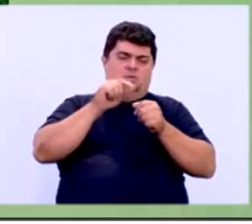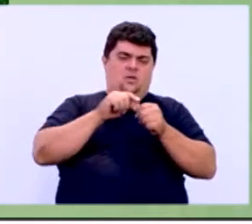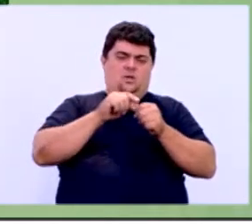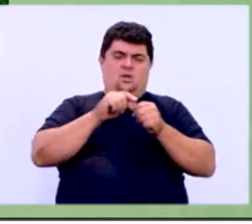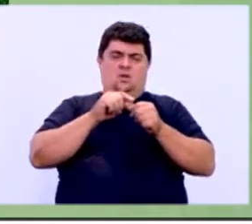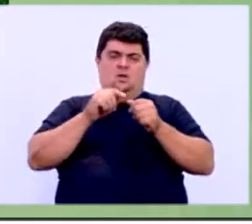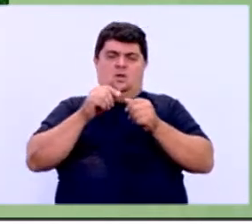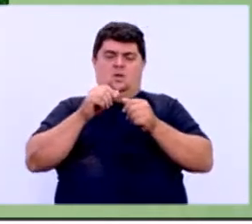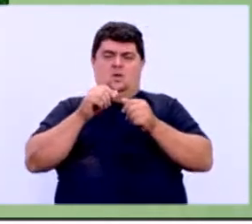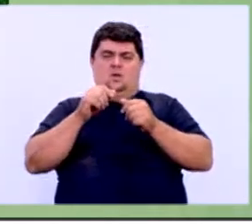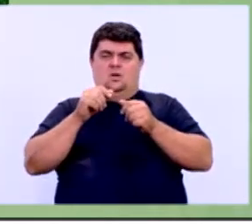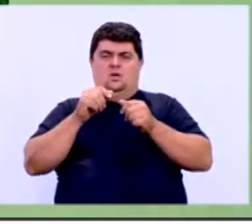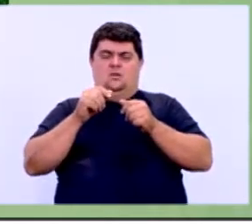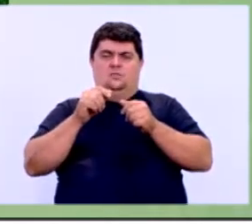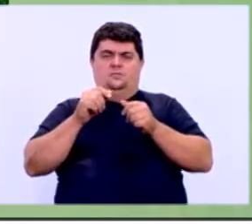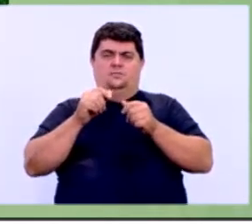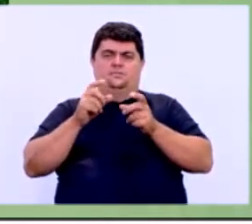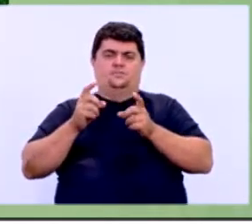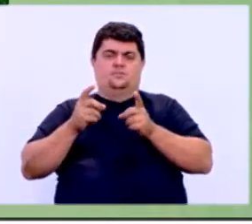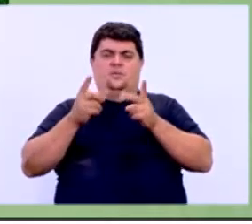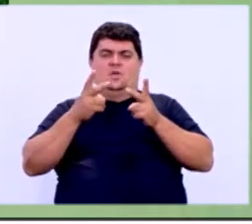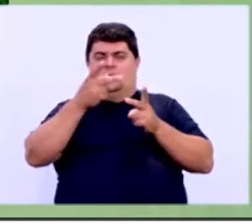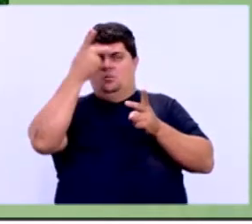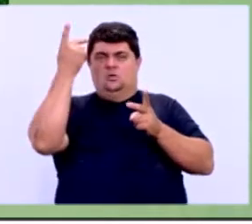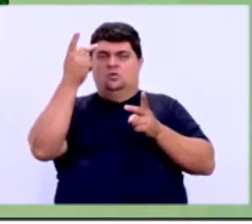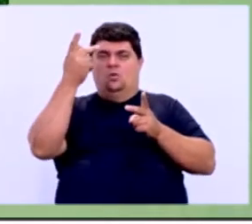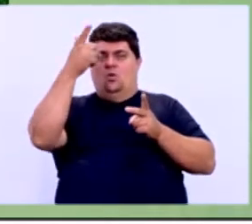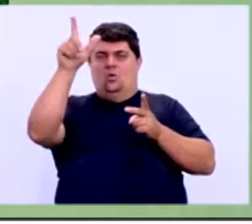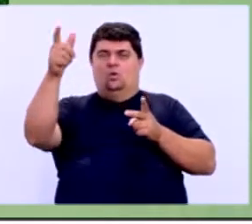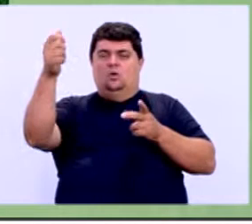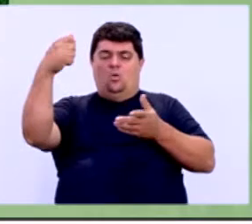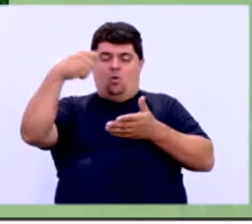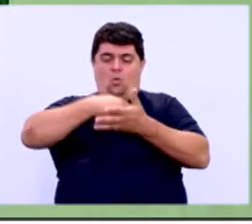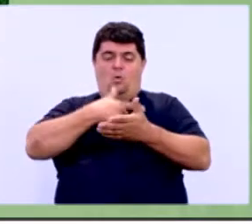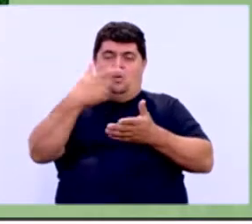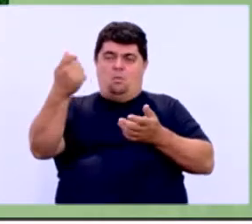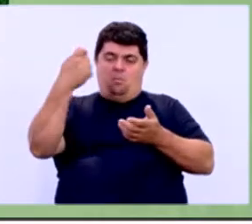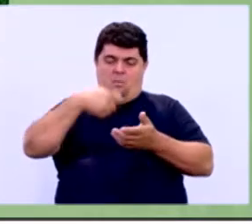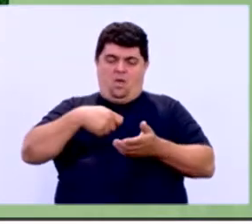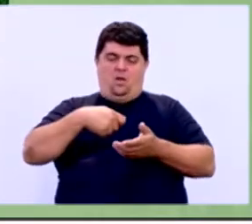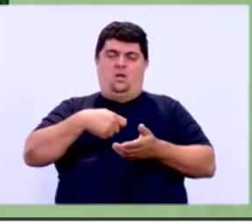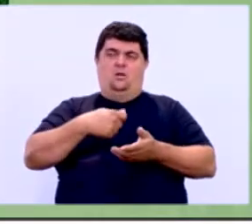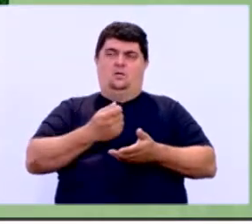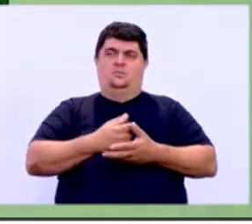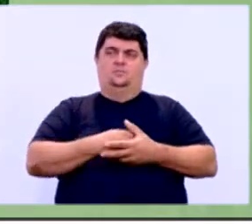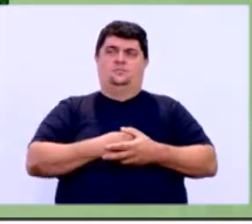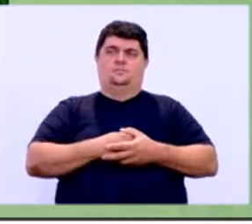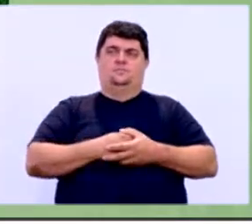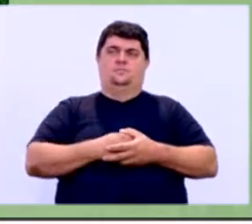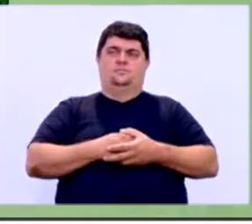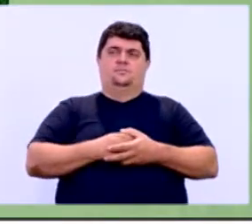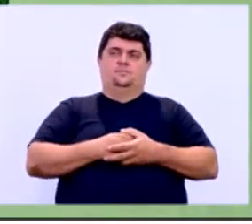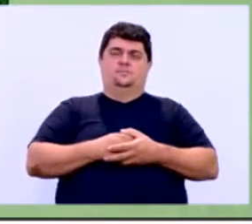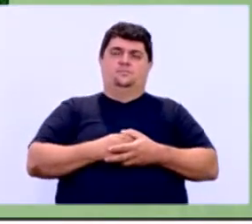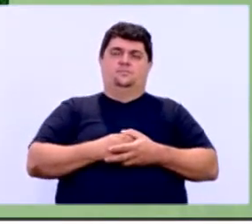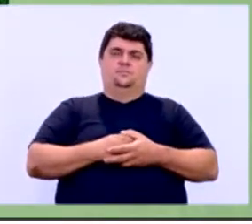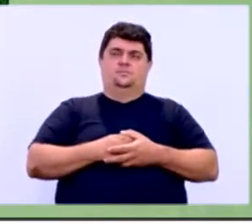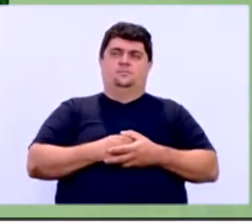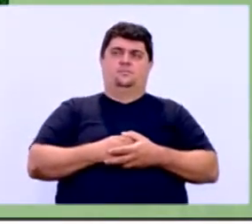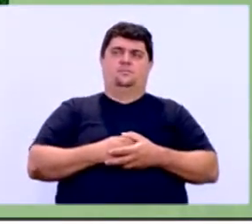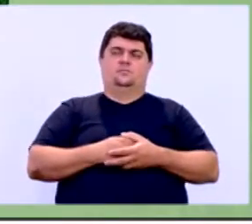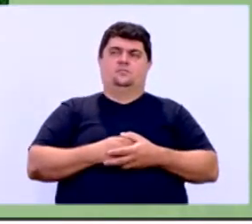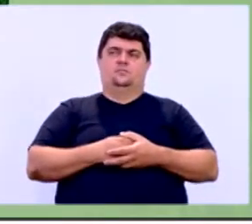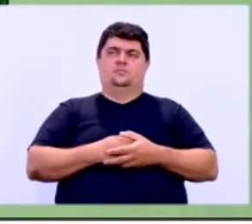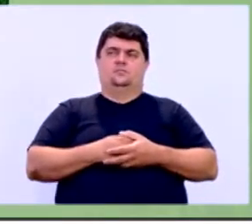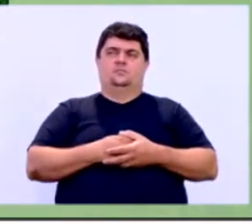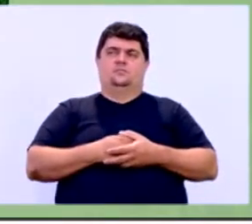em alguns momentos, faz investimento em ações de outras empresas, né? Ou então pode abrir também a possibilidade,